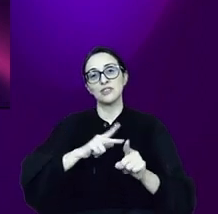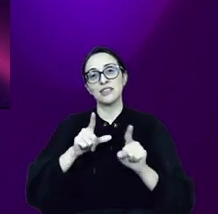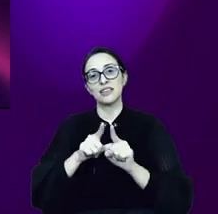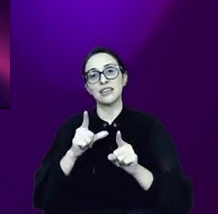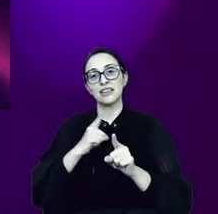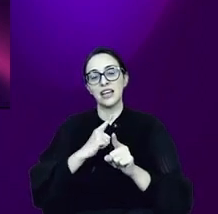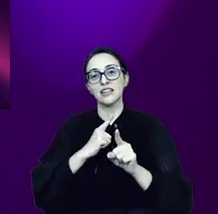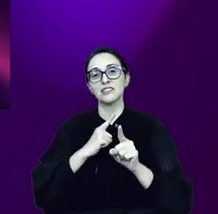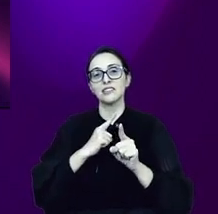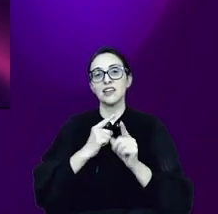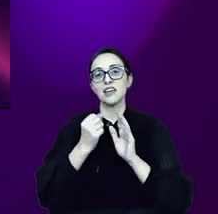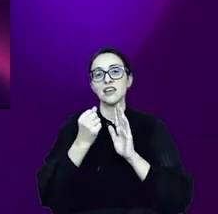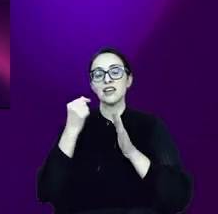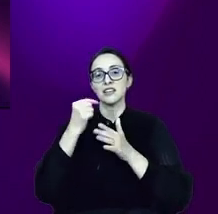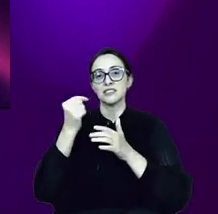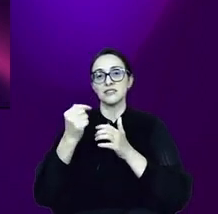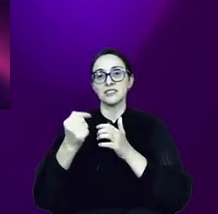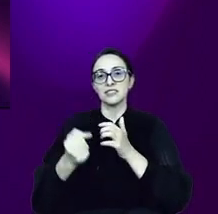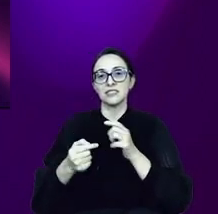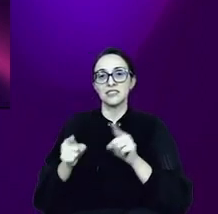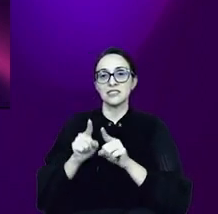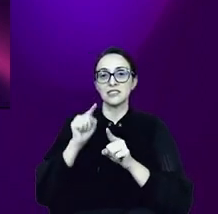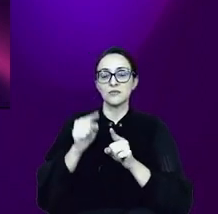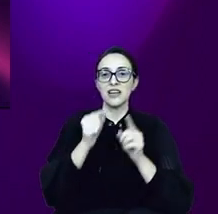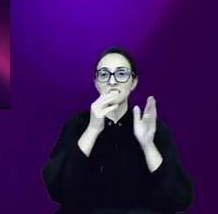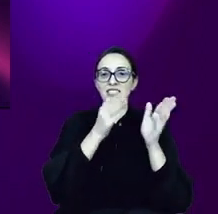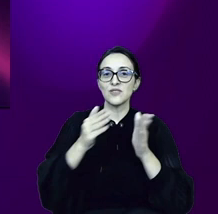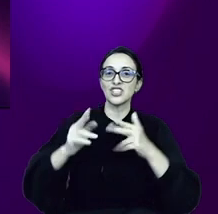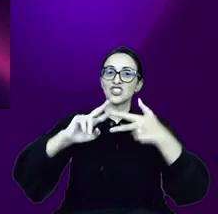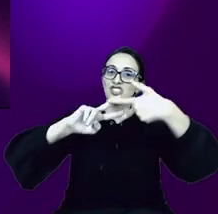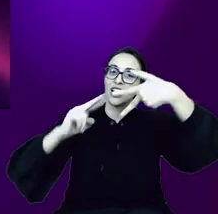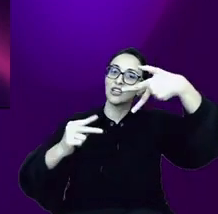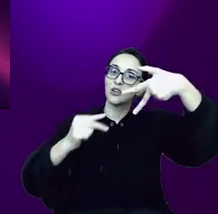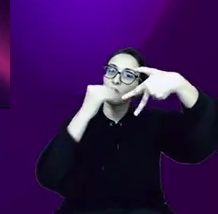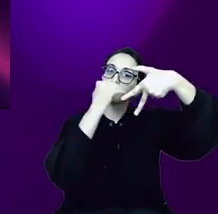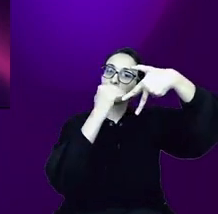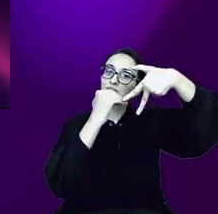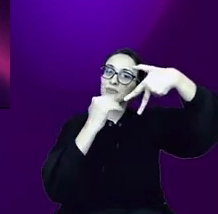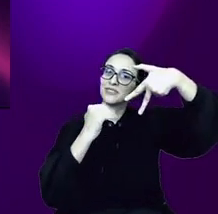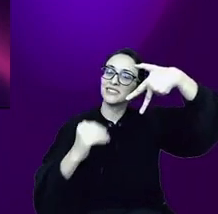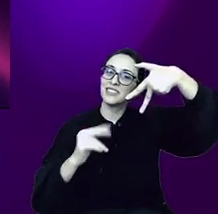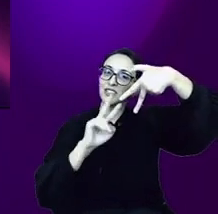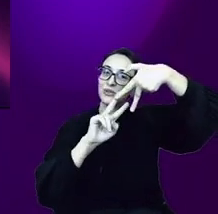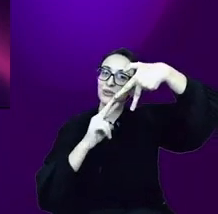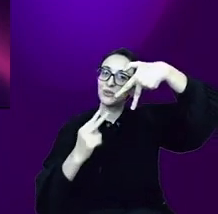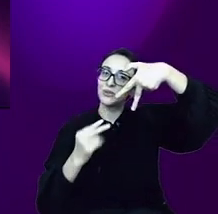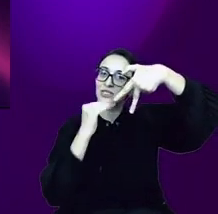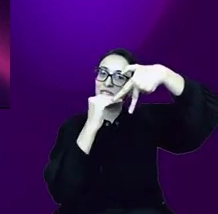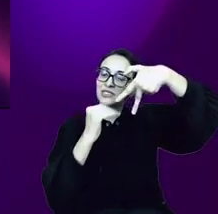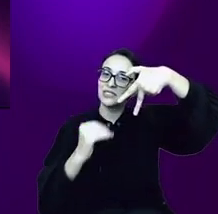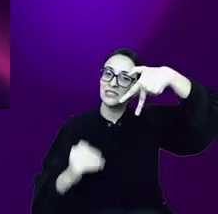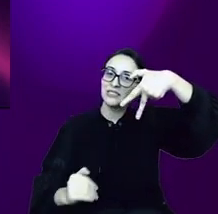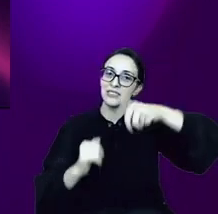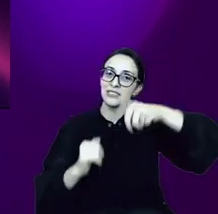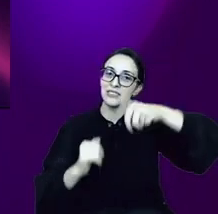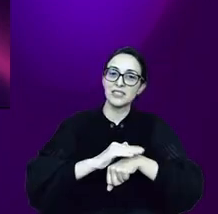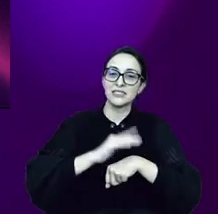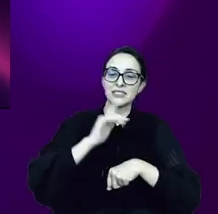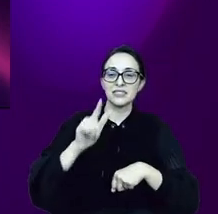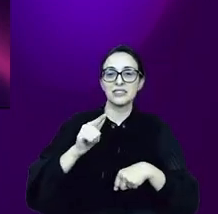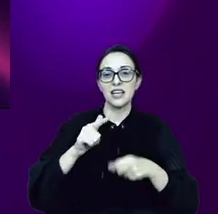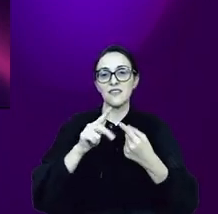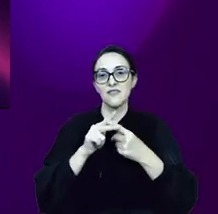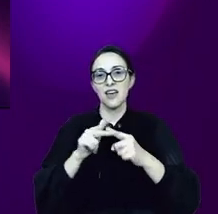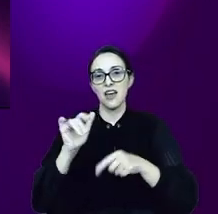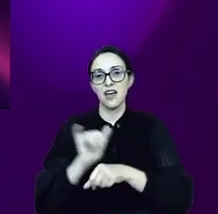as classificações que levam em conta o sequenciamento gênico dos tumores. É o que se faz através dessas ferramentas